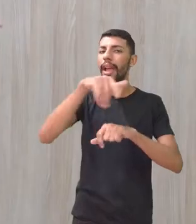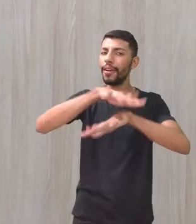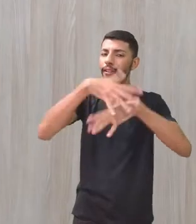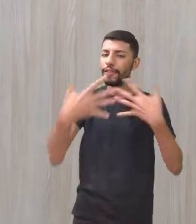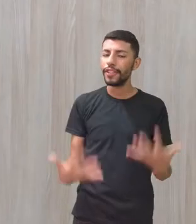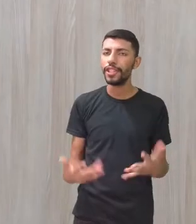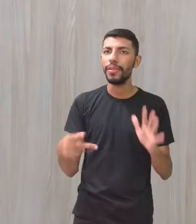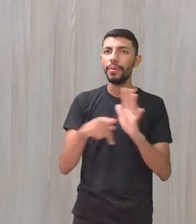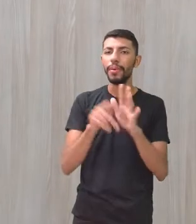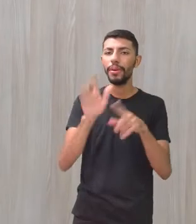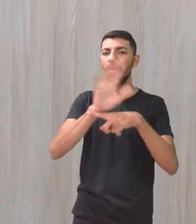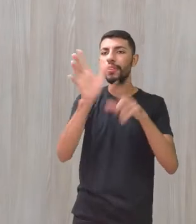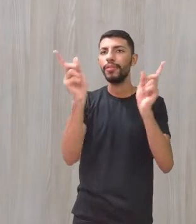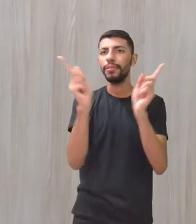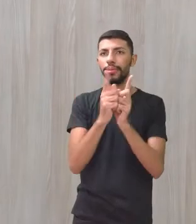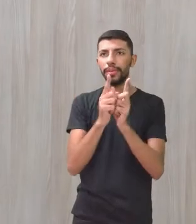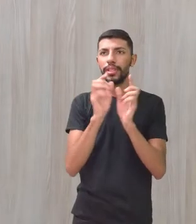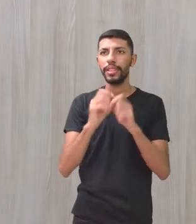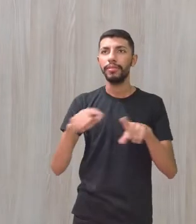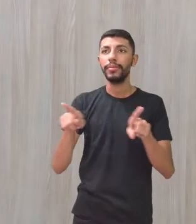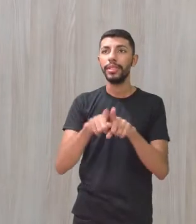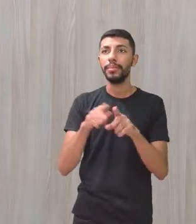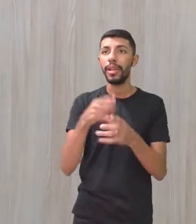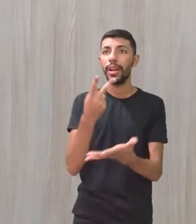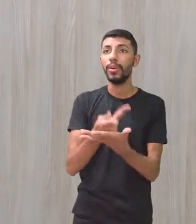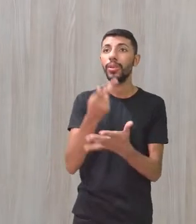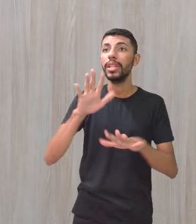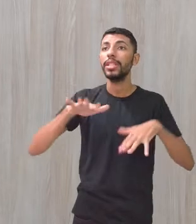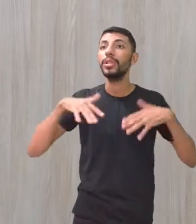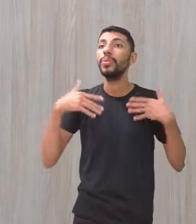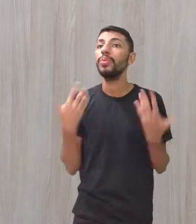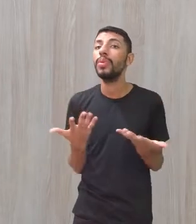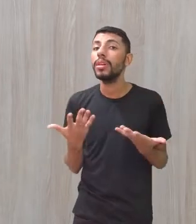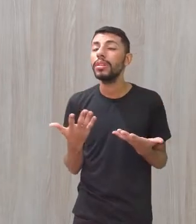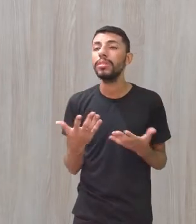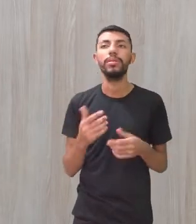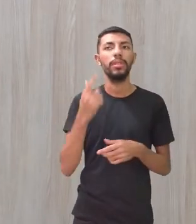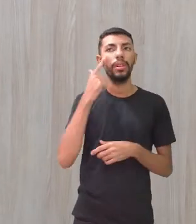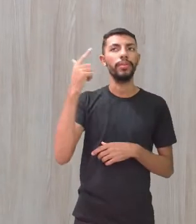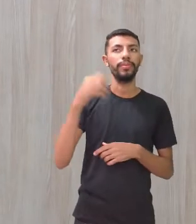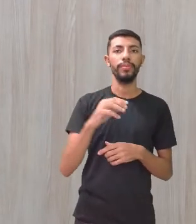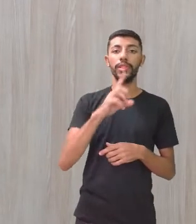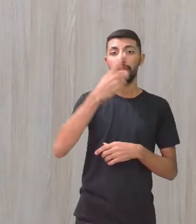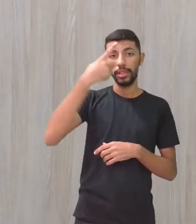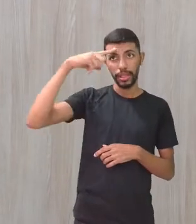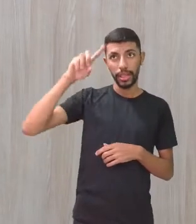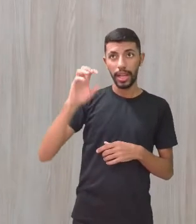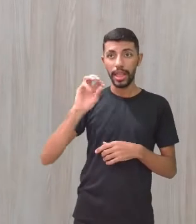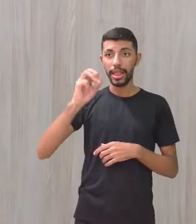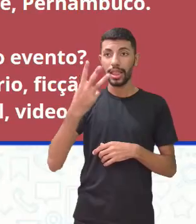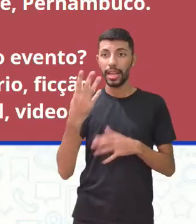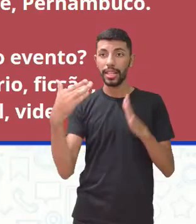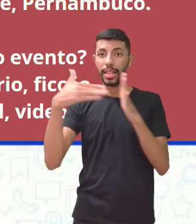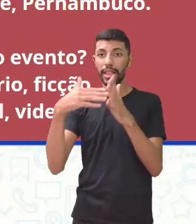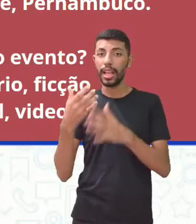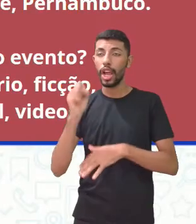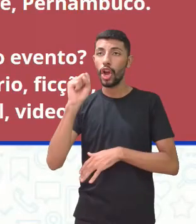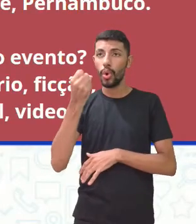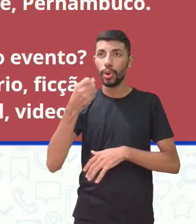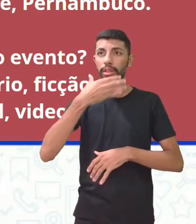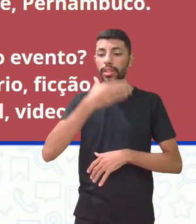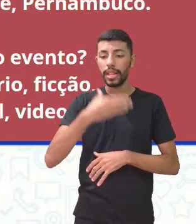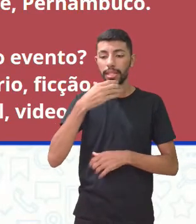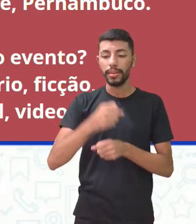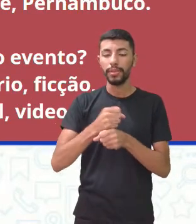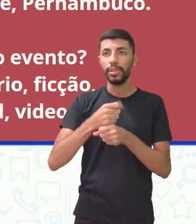Quando ele acontece, a gente também já viu a data. Ele acontece de 3 a 8 de dezembro de 2018 e onde